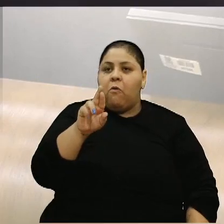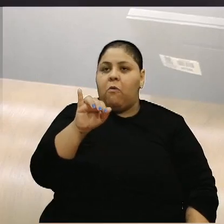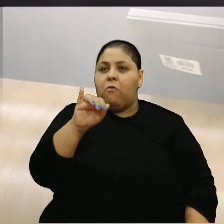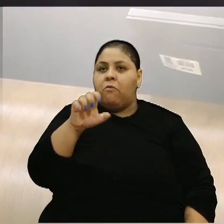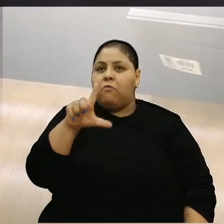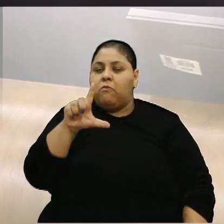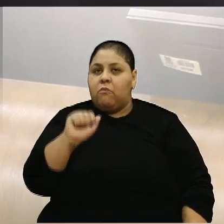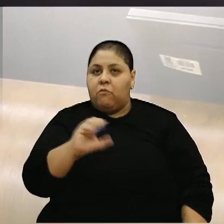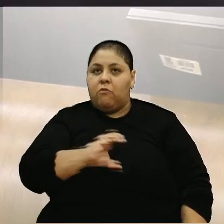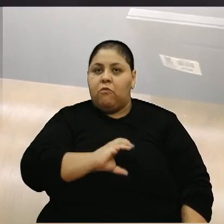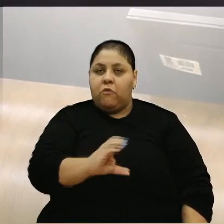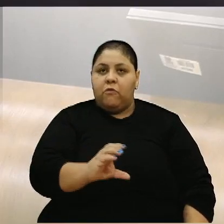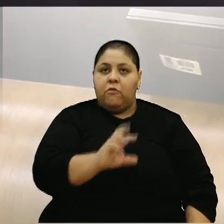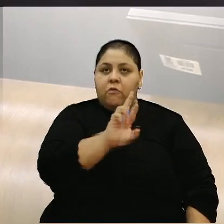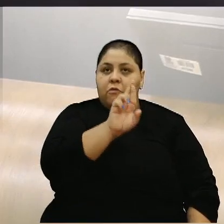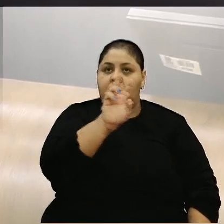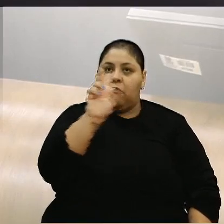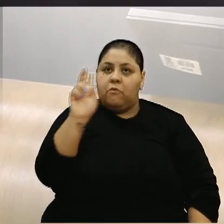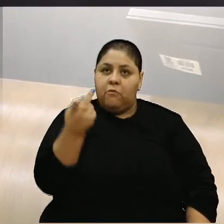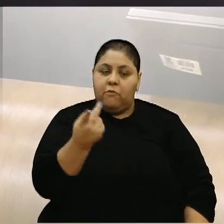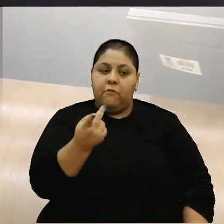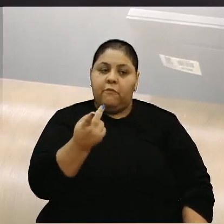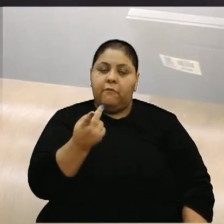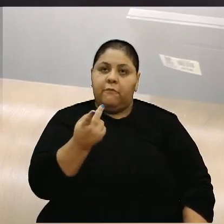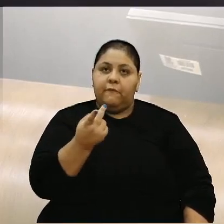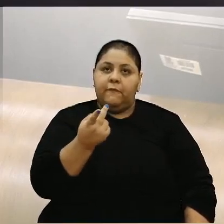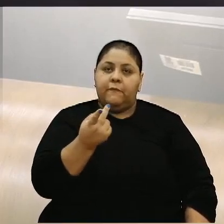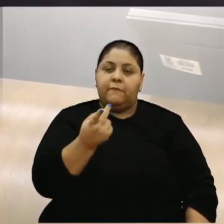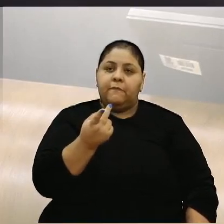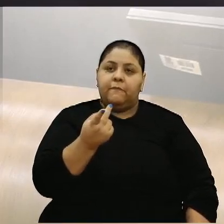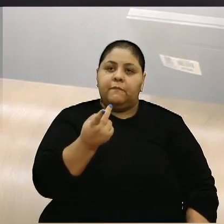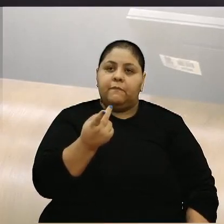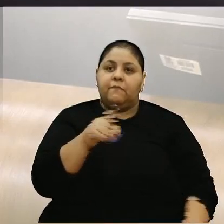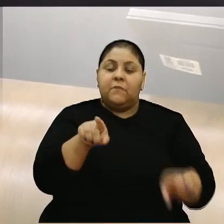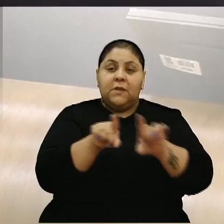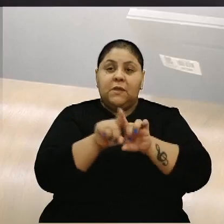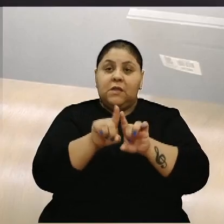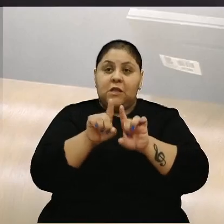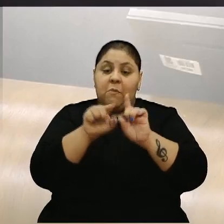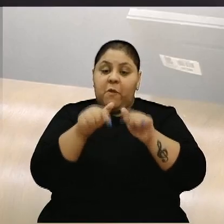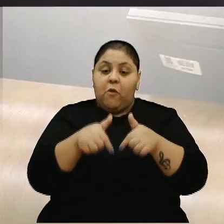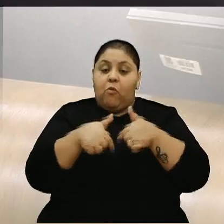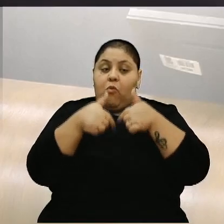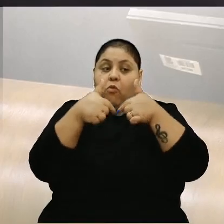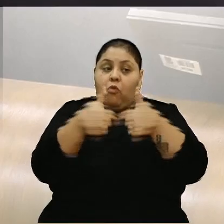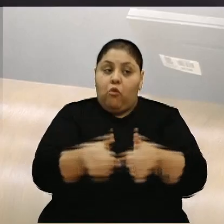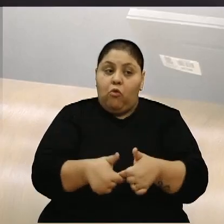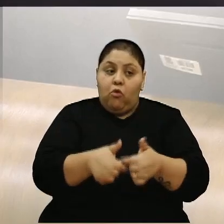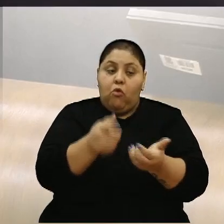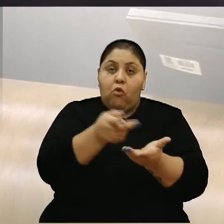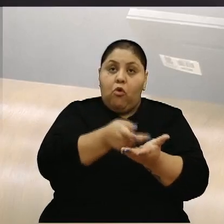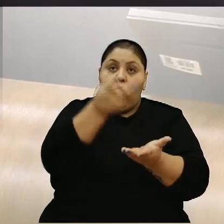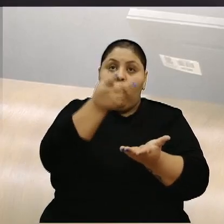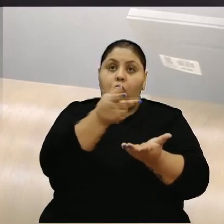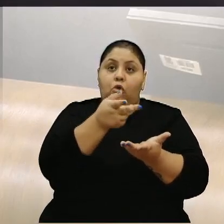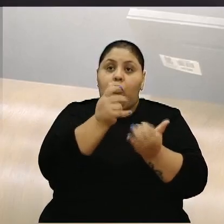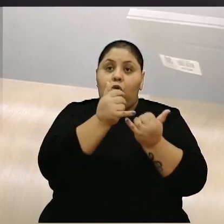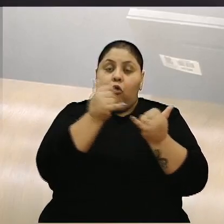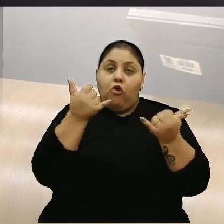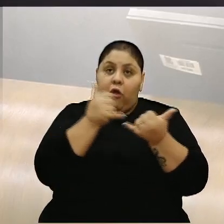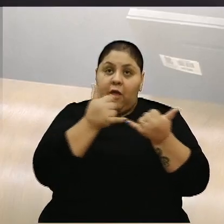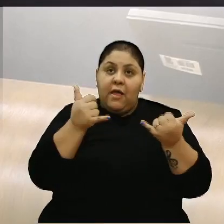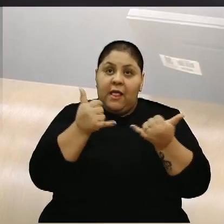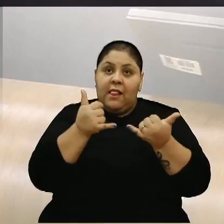coordenadora de RH da Eletronor, do Grupo Sonepar. E eles também estão com uma ação nesse sentido, com produtos eletrônicos e da linha